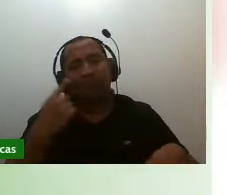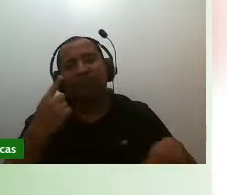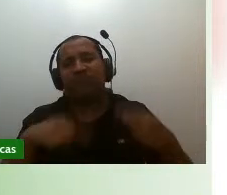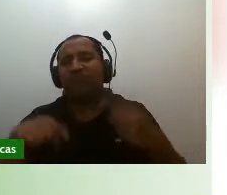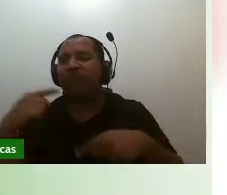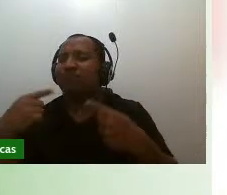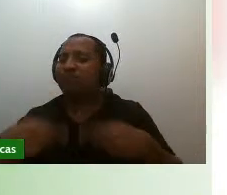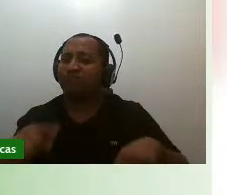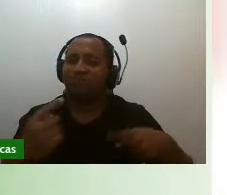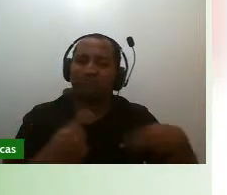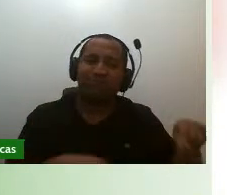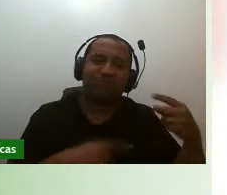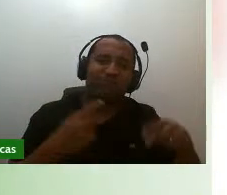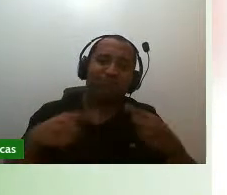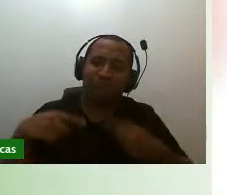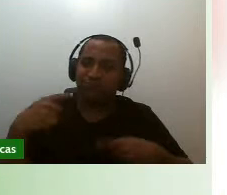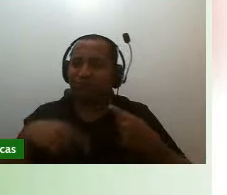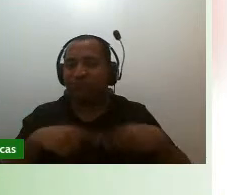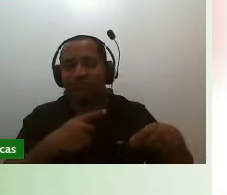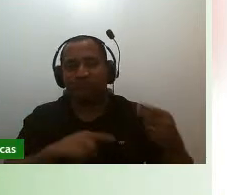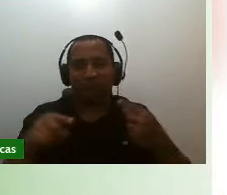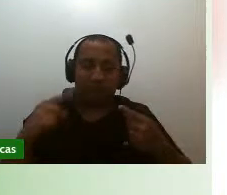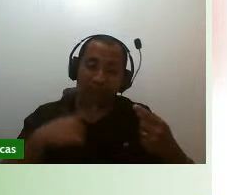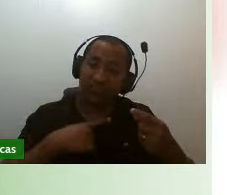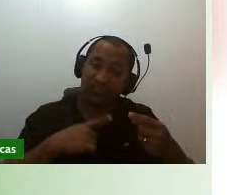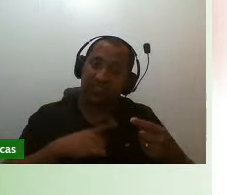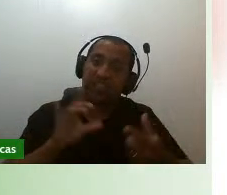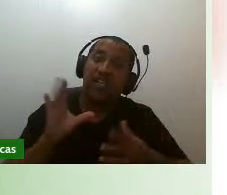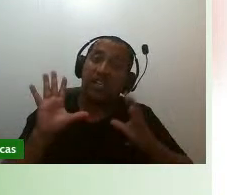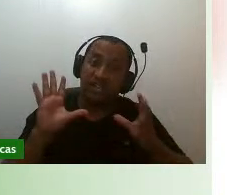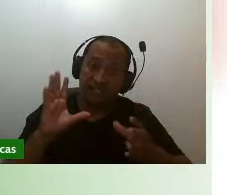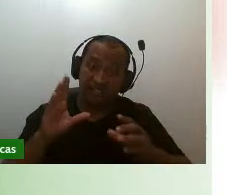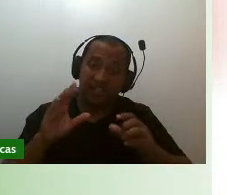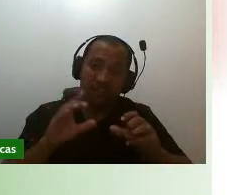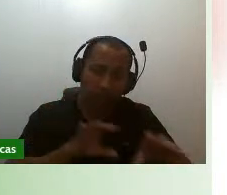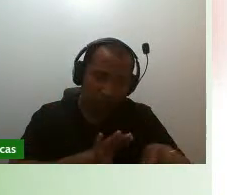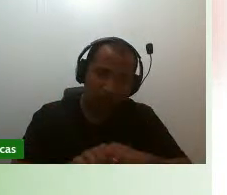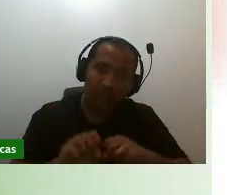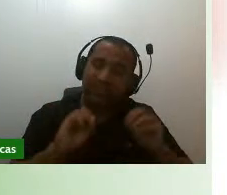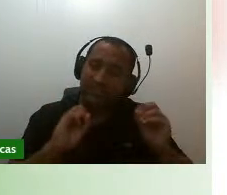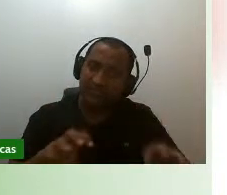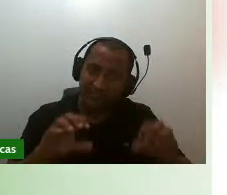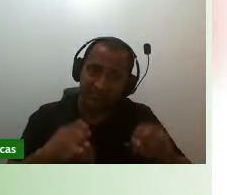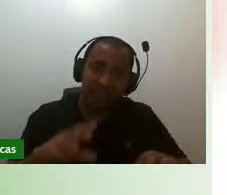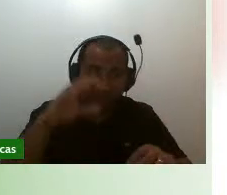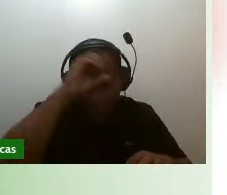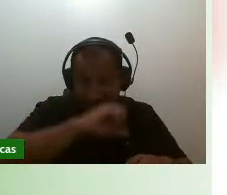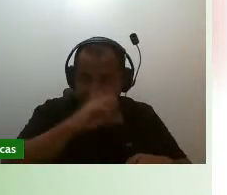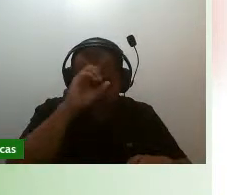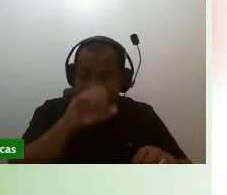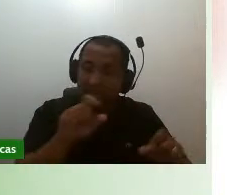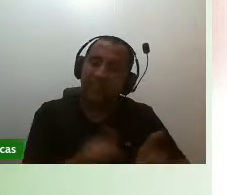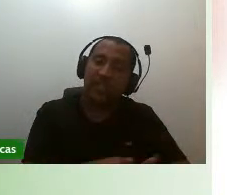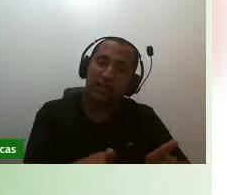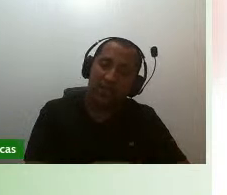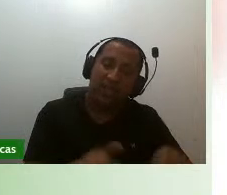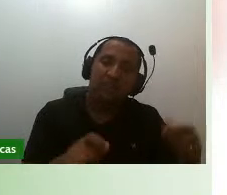interação, trazer o aluno para a centralidade do processo de formação, de ensino, de aprendizagem e também de avaliação,